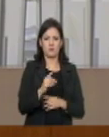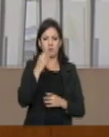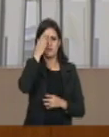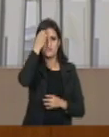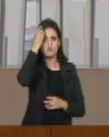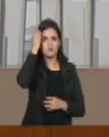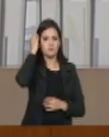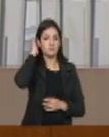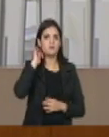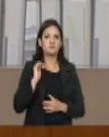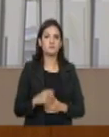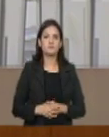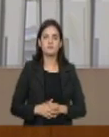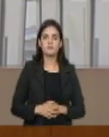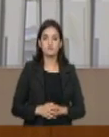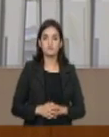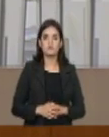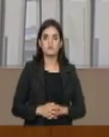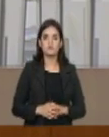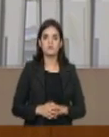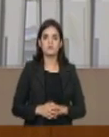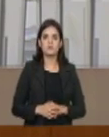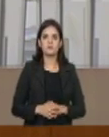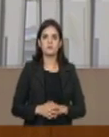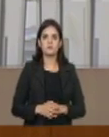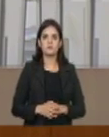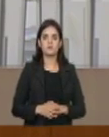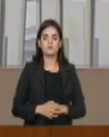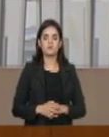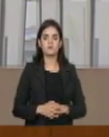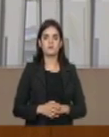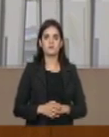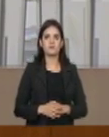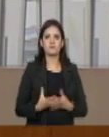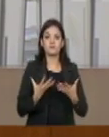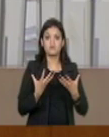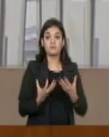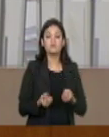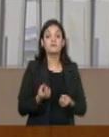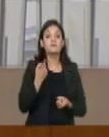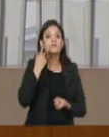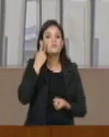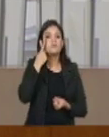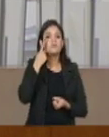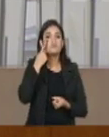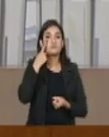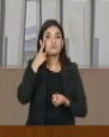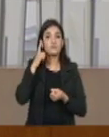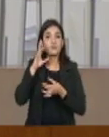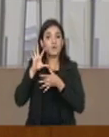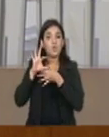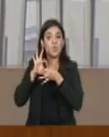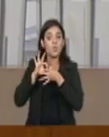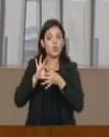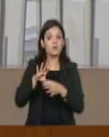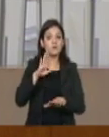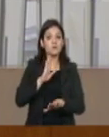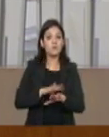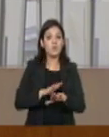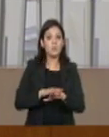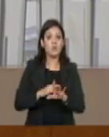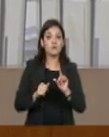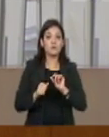Vamos analisar o ambiente e o contexto em que se editou a Lei de